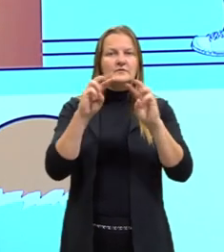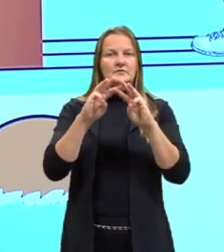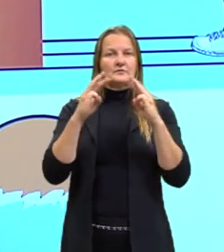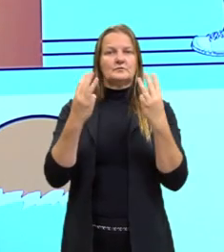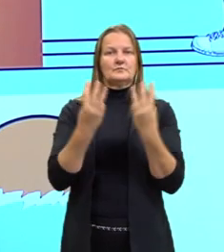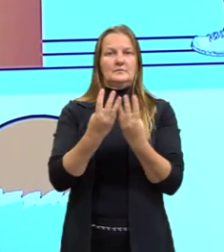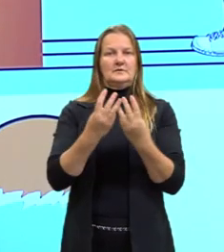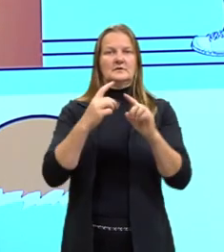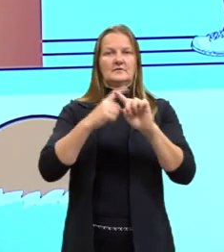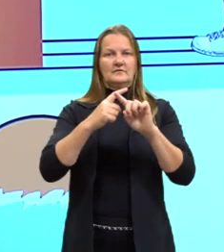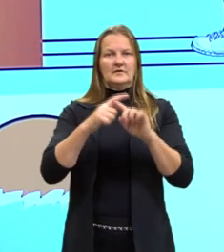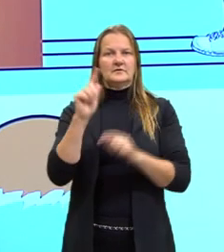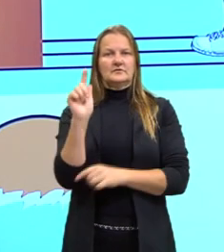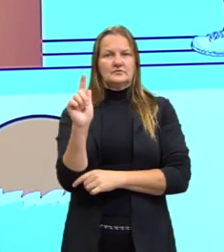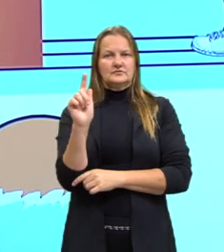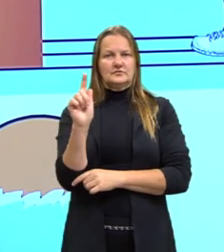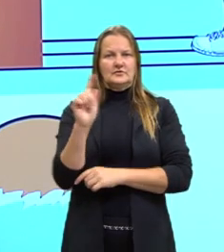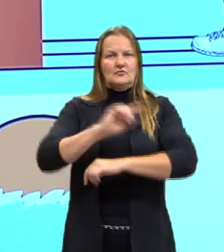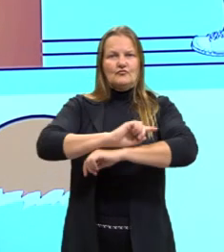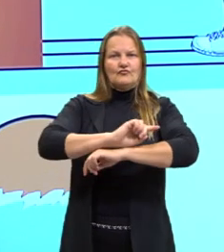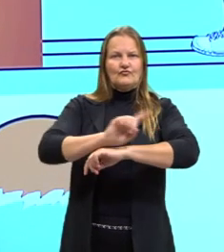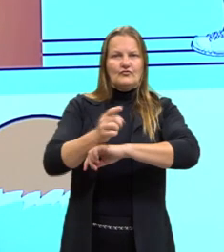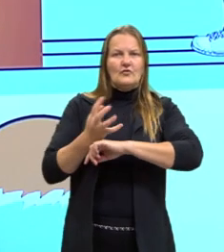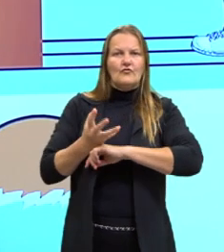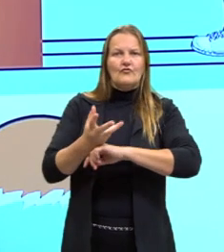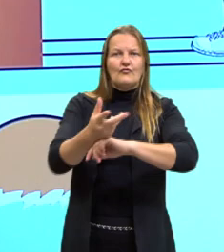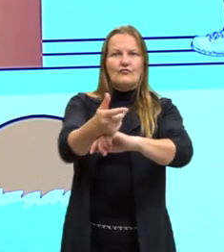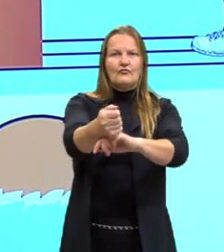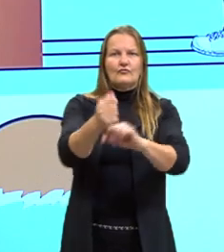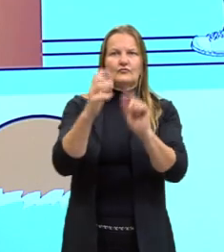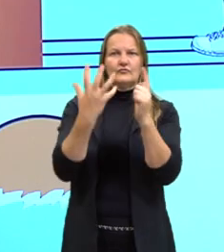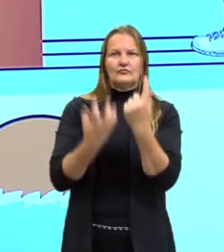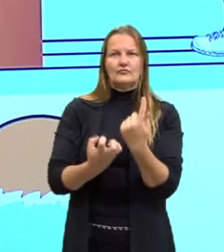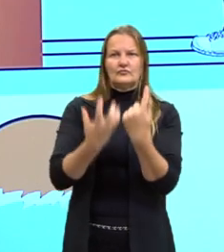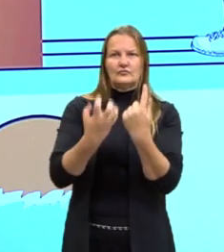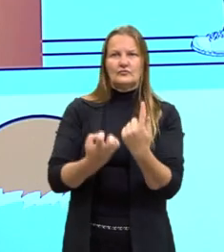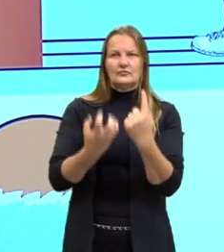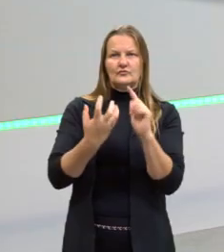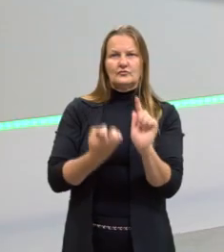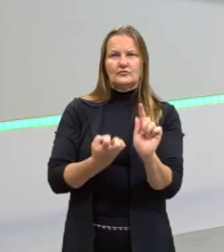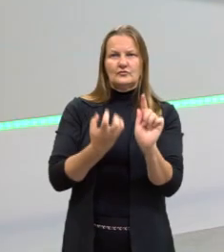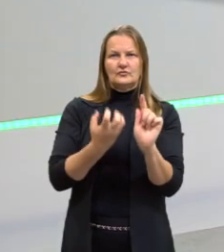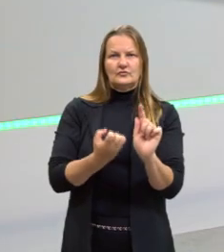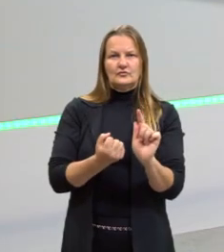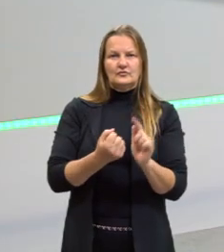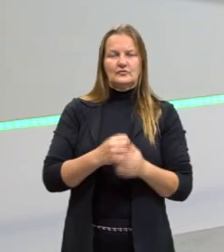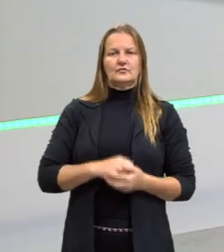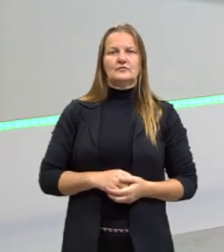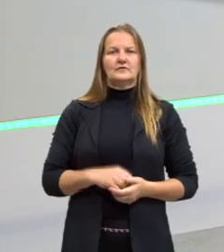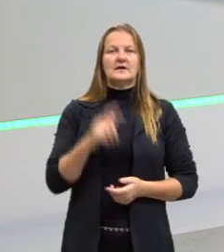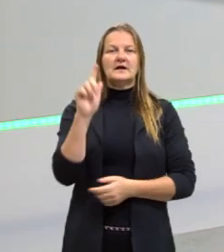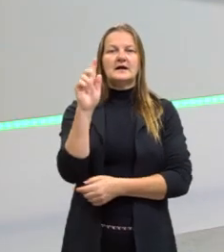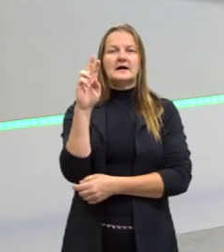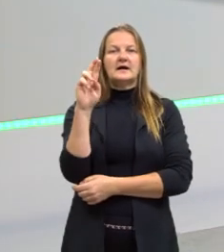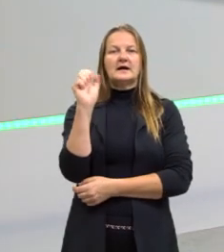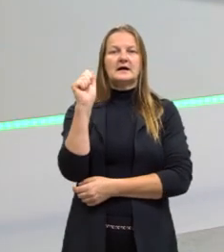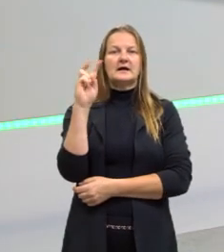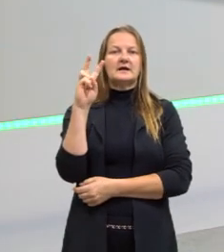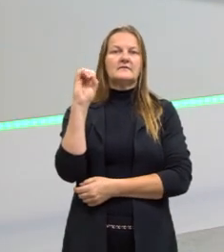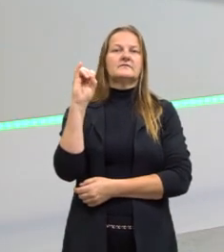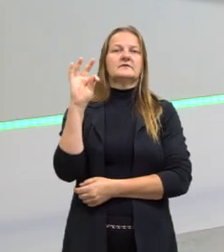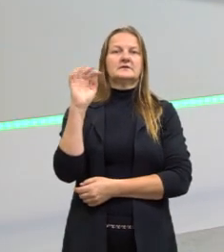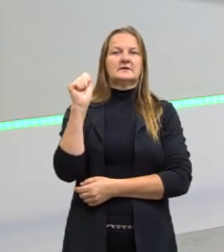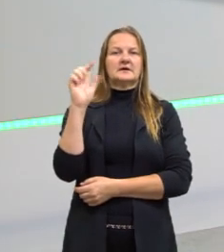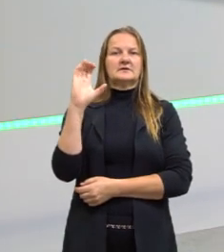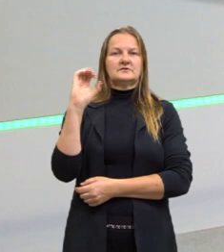massa multiplicada pelo g e aceleração gravitacional não tá outra coisa importante sobre esse coeficiente de atrito